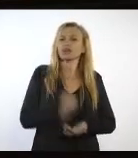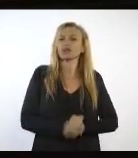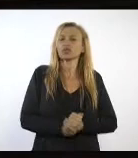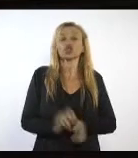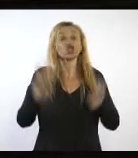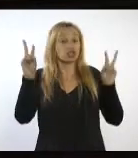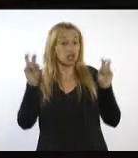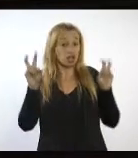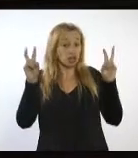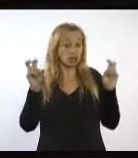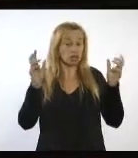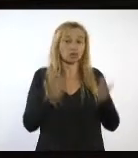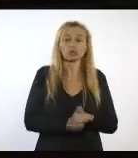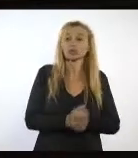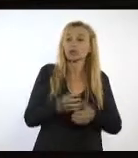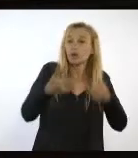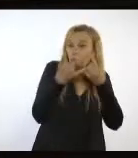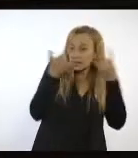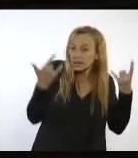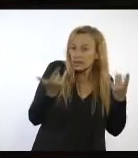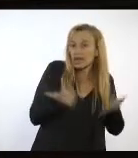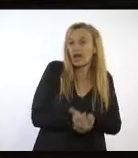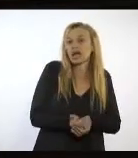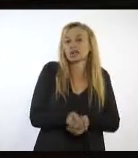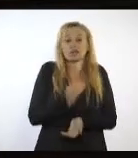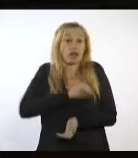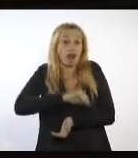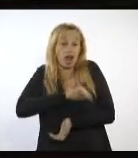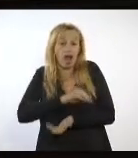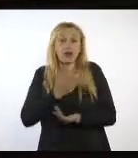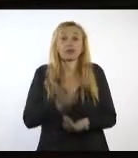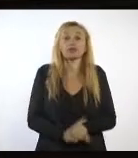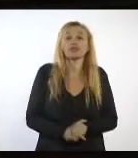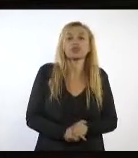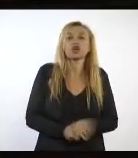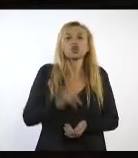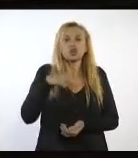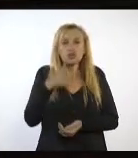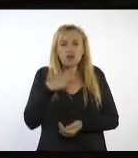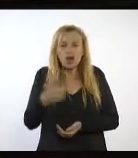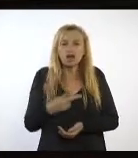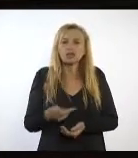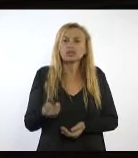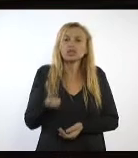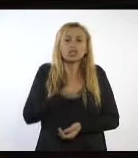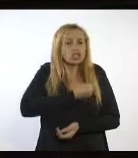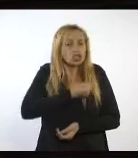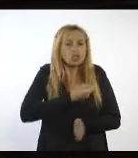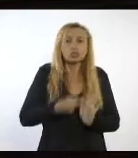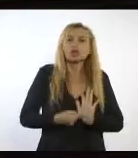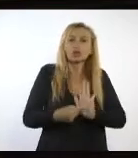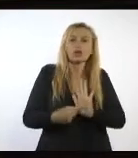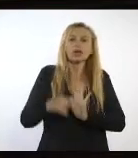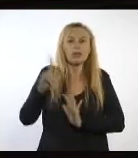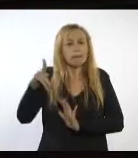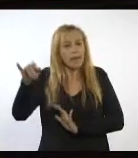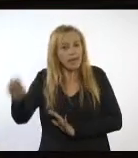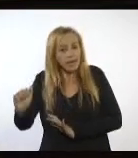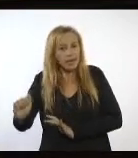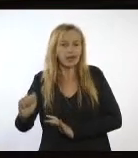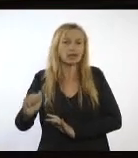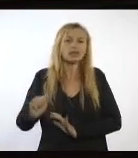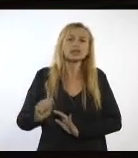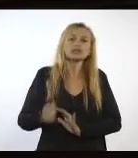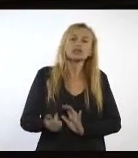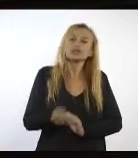questões materiais, como as salariais, eu estou falando que esses dados apontados pelo IPEA são